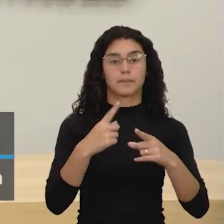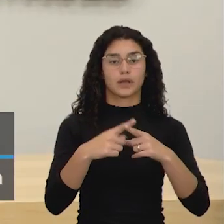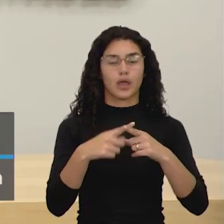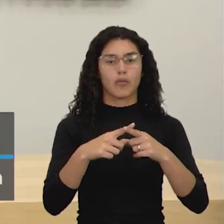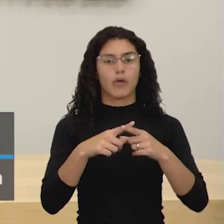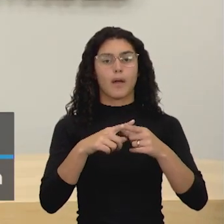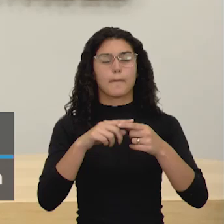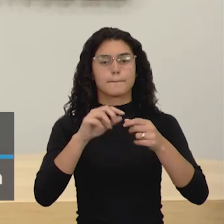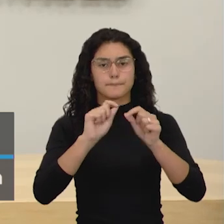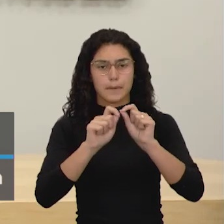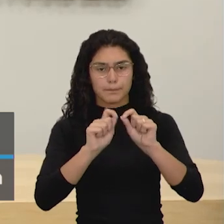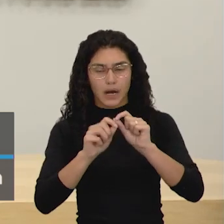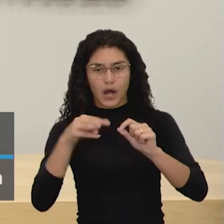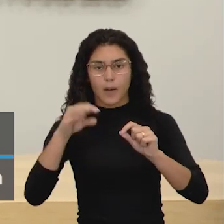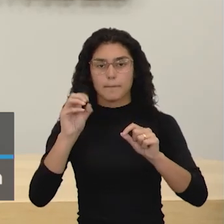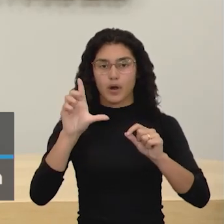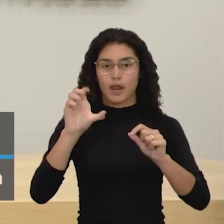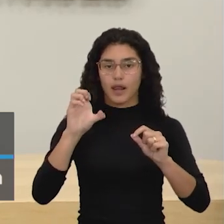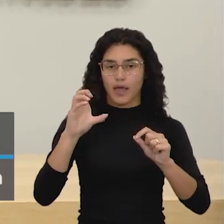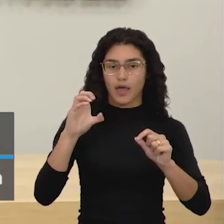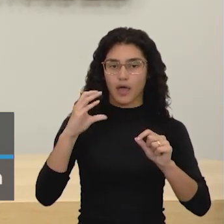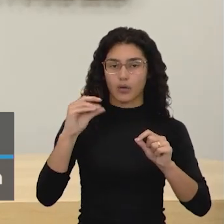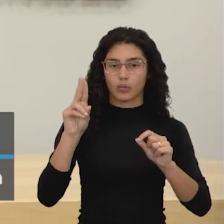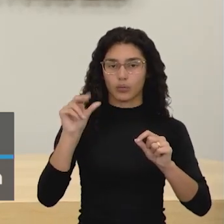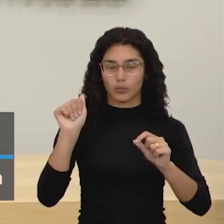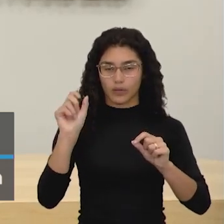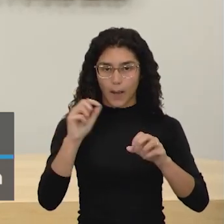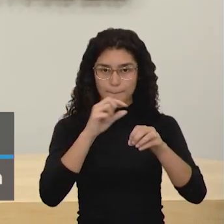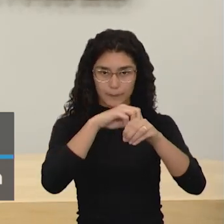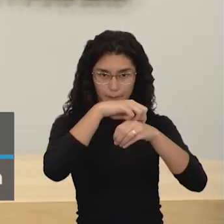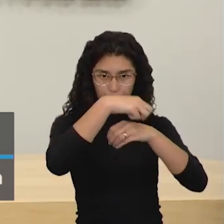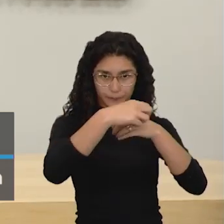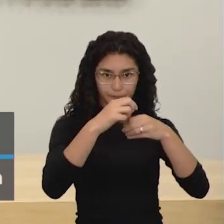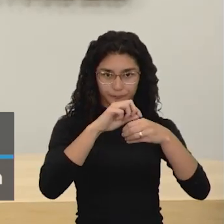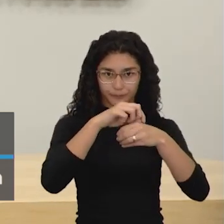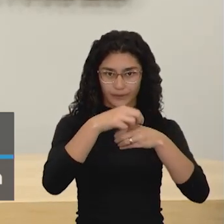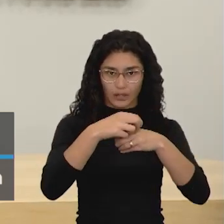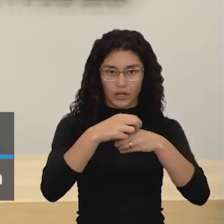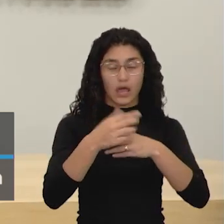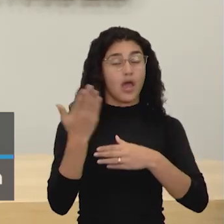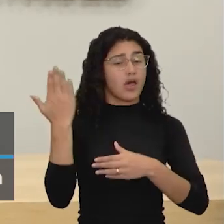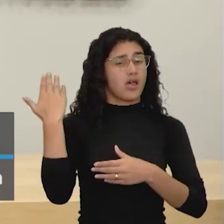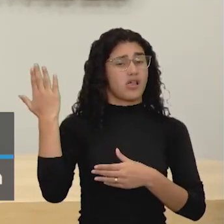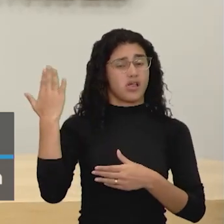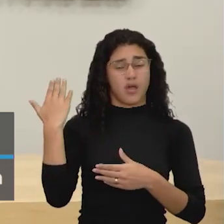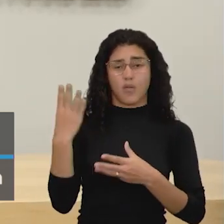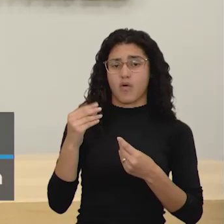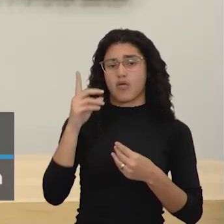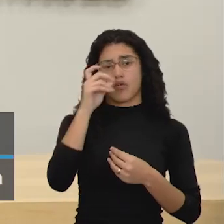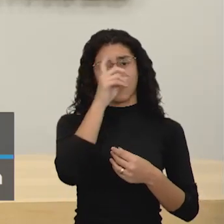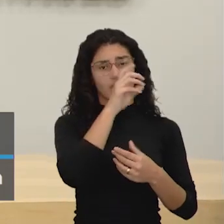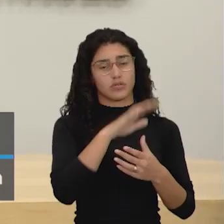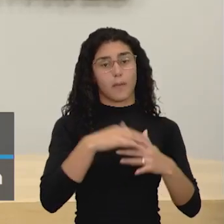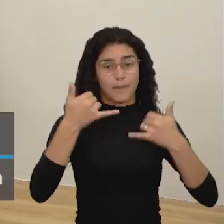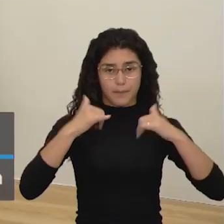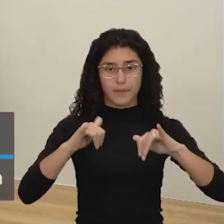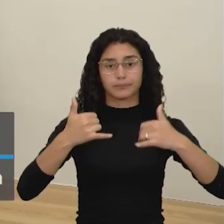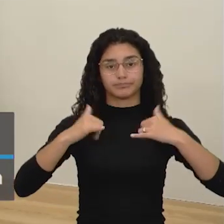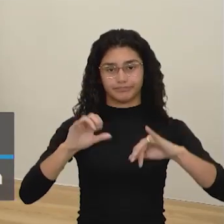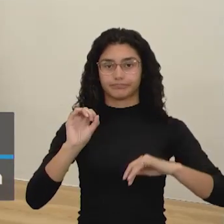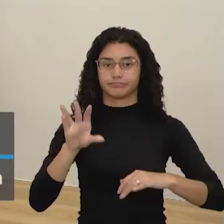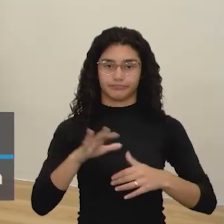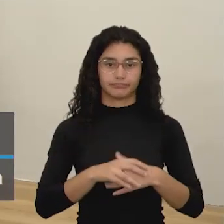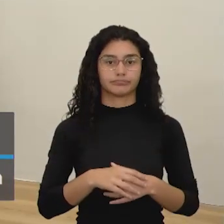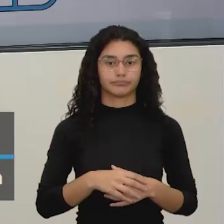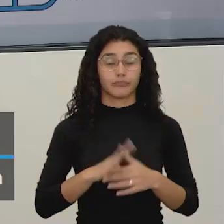moléculas, tem que ter ali uma energia suficiente, e naquela época, a única energia suficiente para isso era a descarga elétrica.